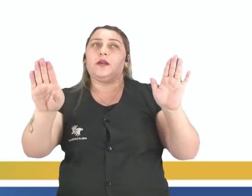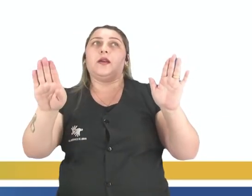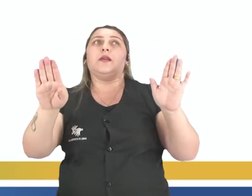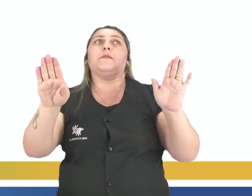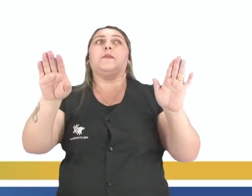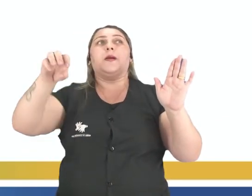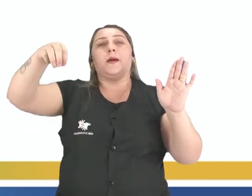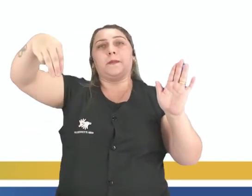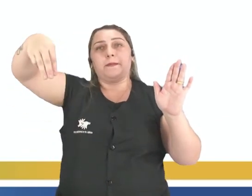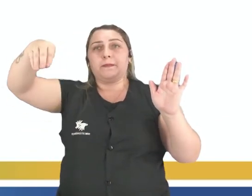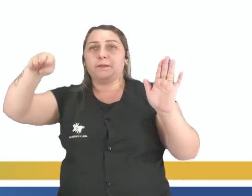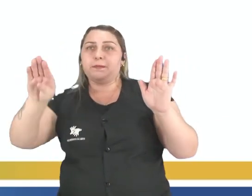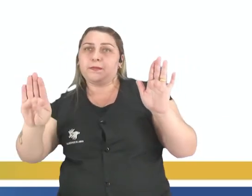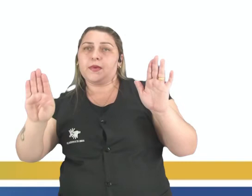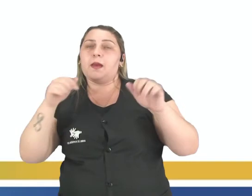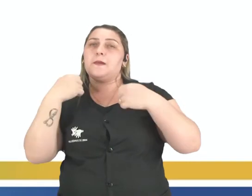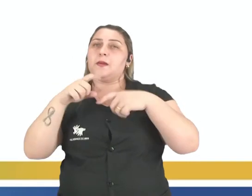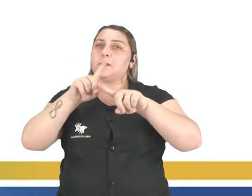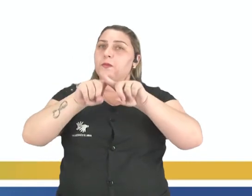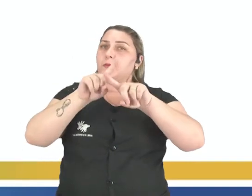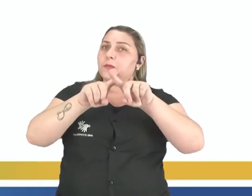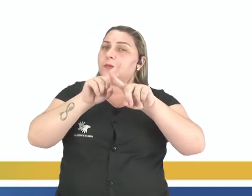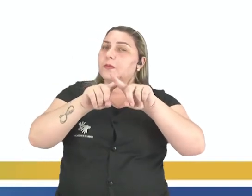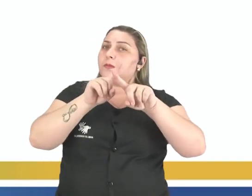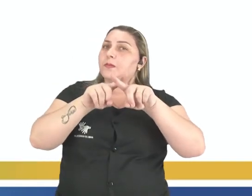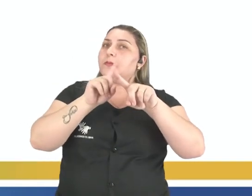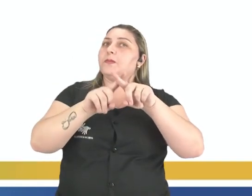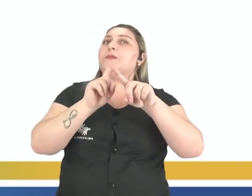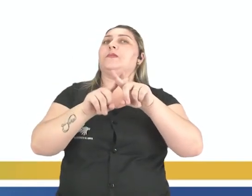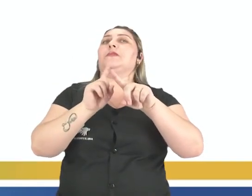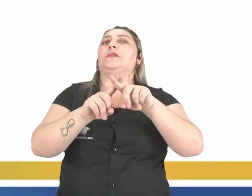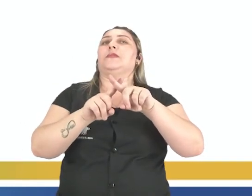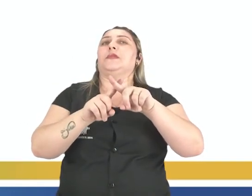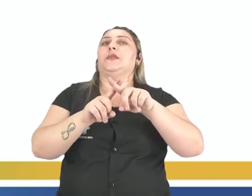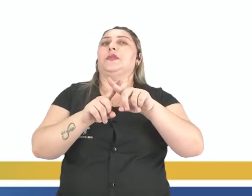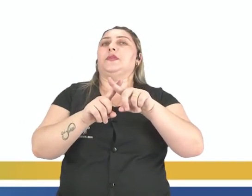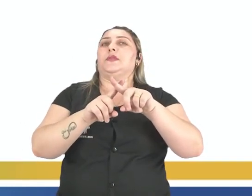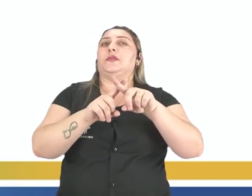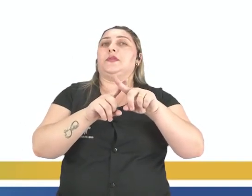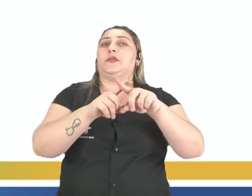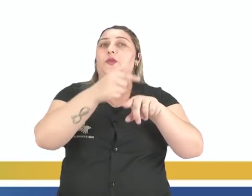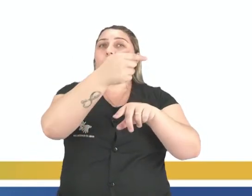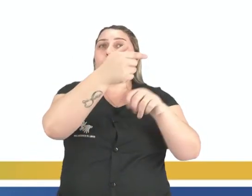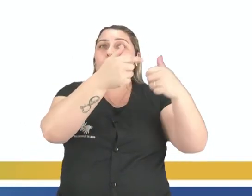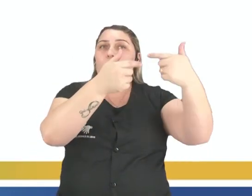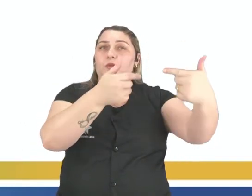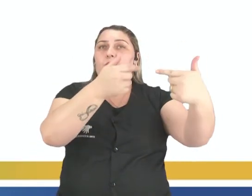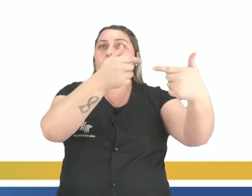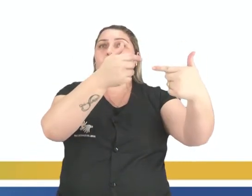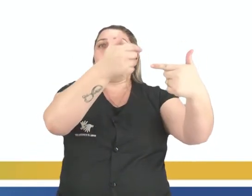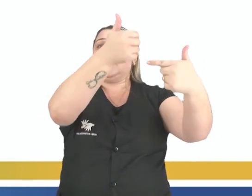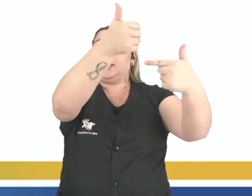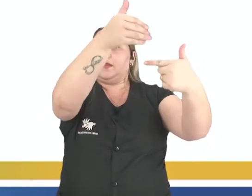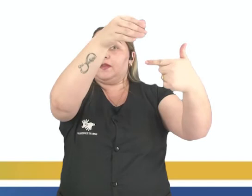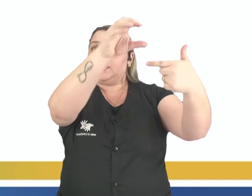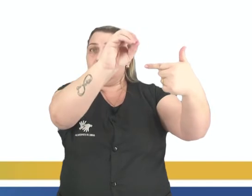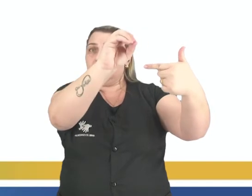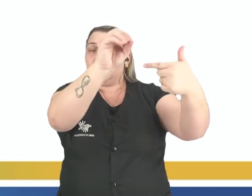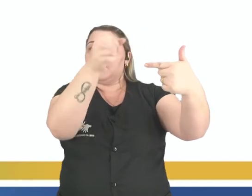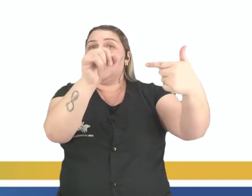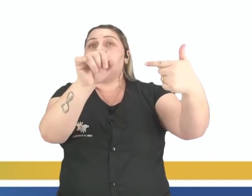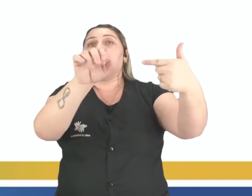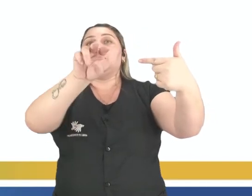para megabyte, eu tenho que multiplicar o meu valor que está em gigabyte pela potência 2 elevado a 10. Então,